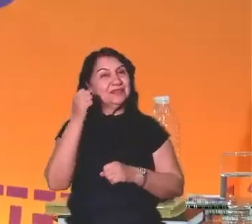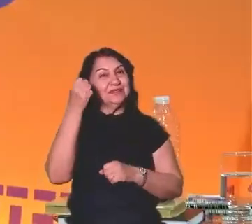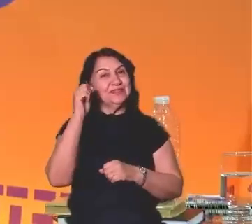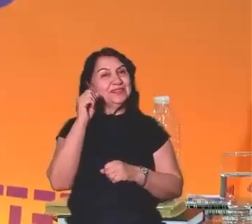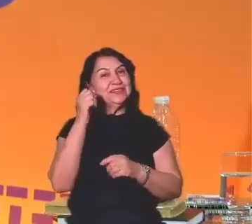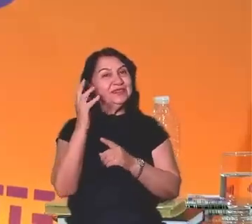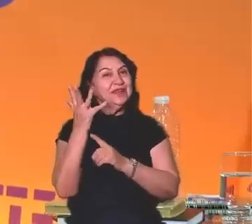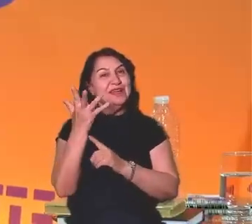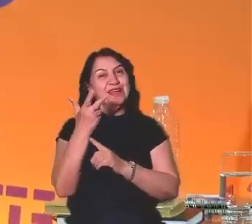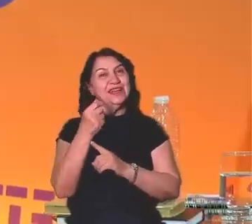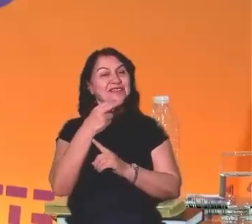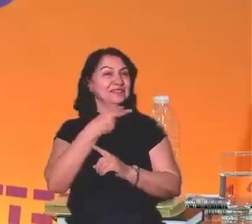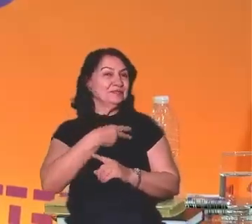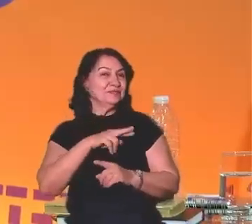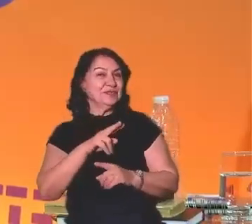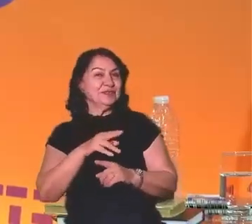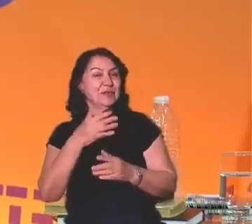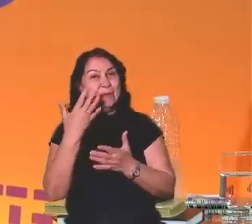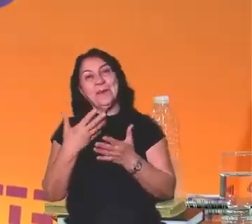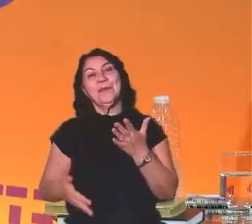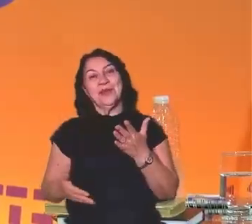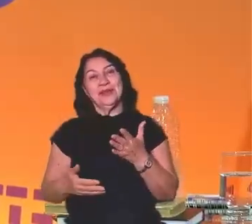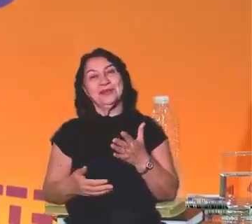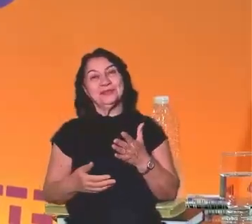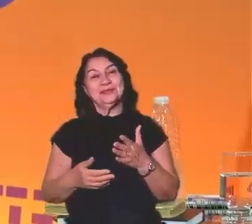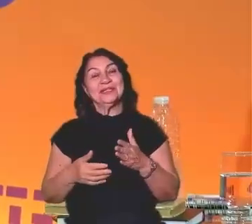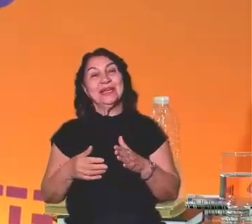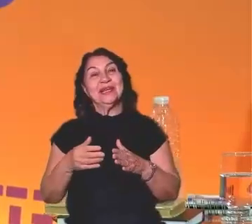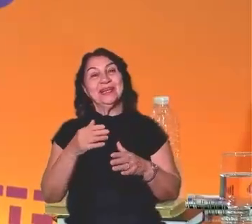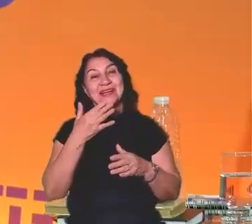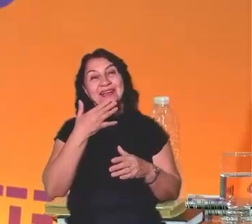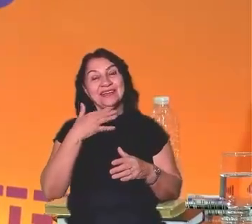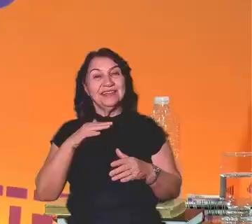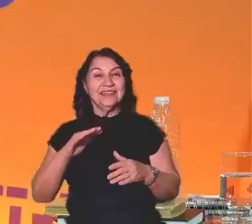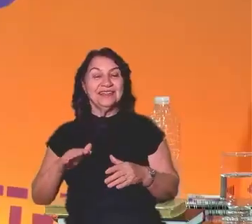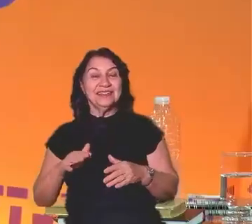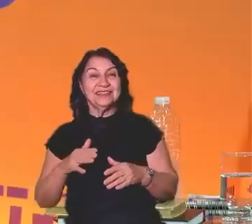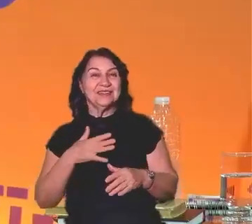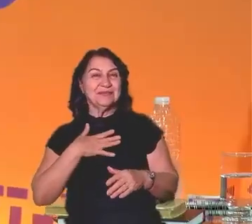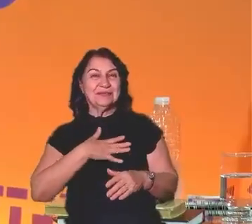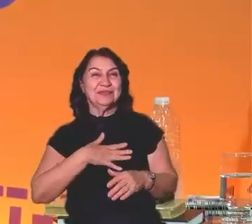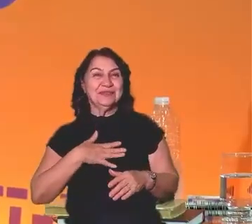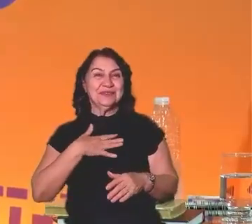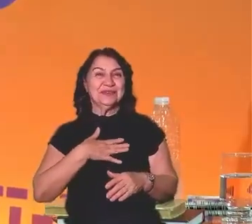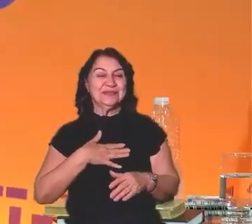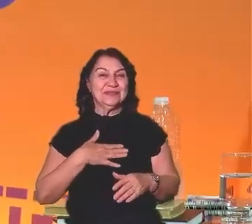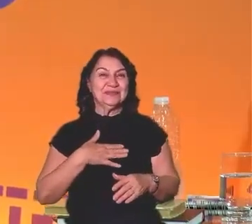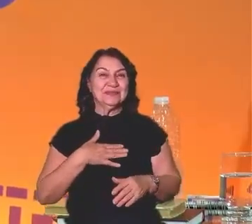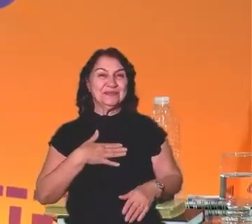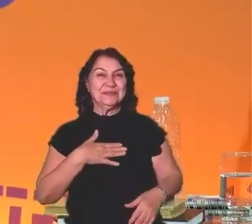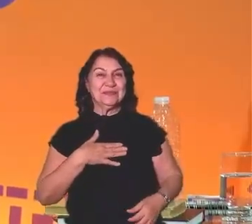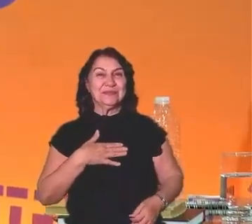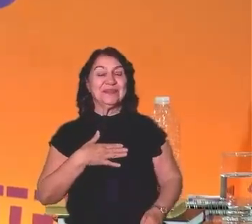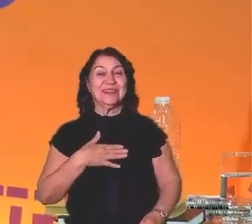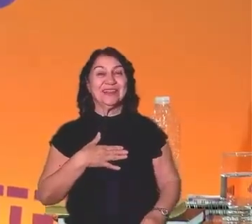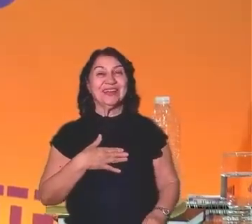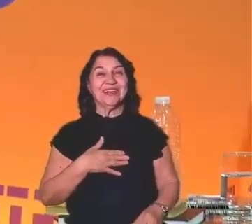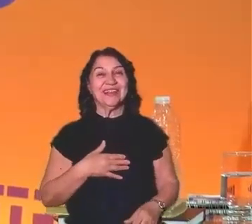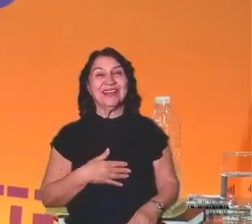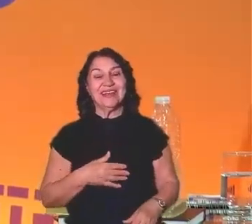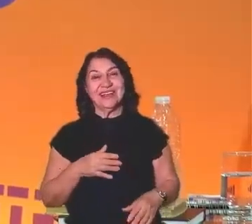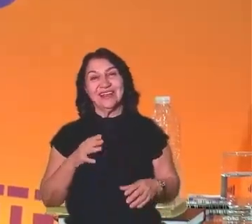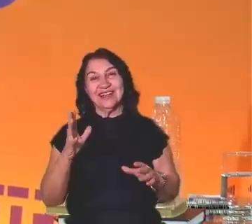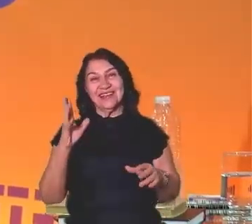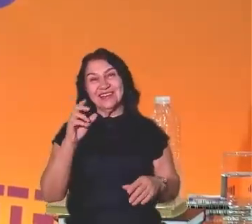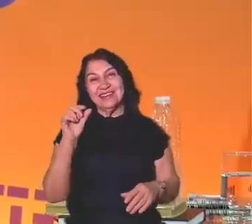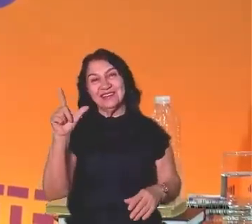ou religião, quando tem, mas pergunta para a criança quais são as que ela mais gosta. Não é